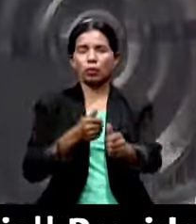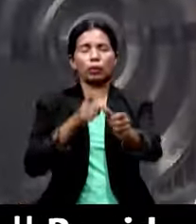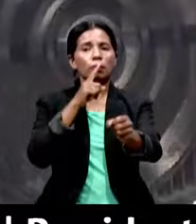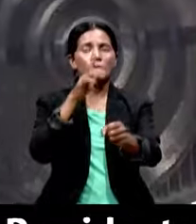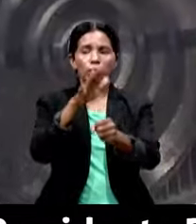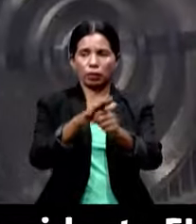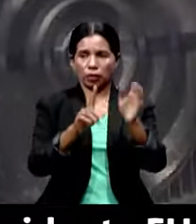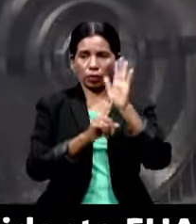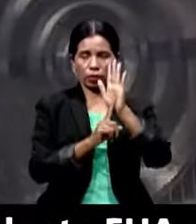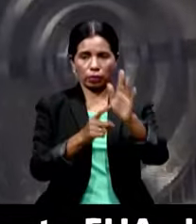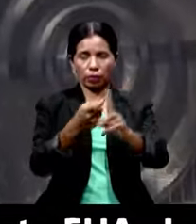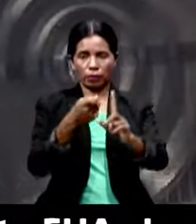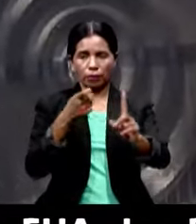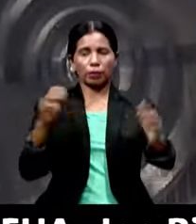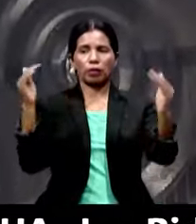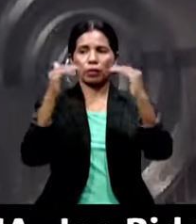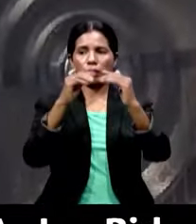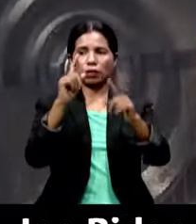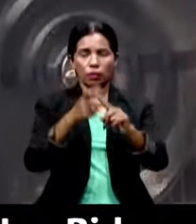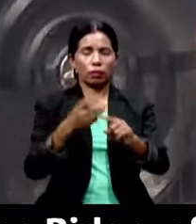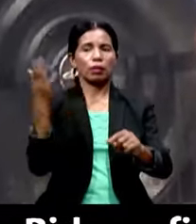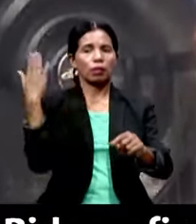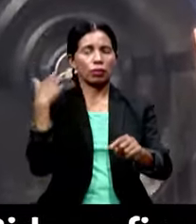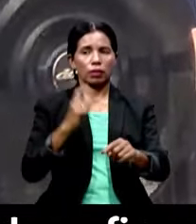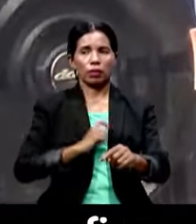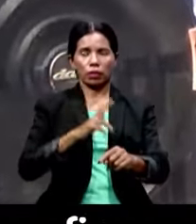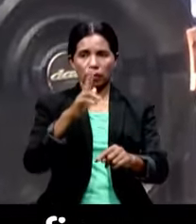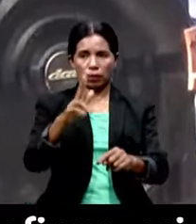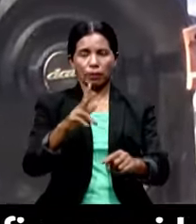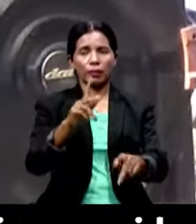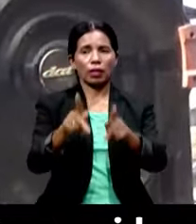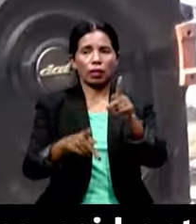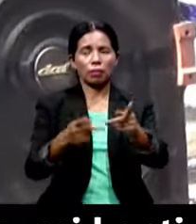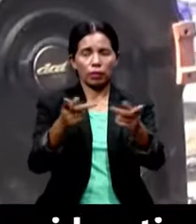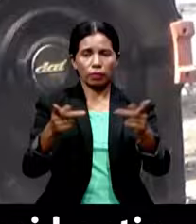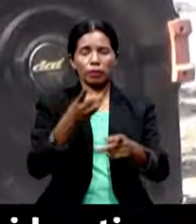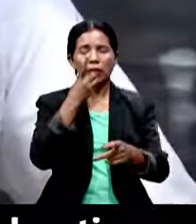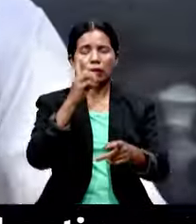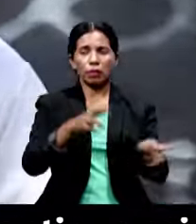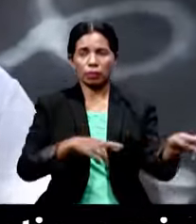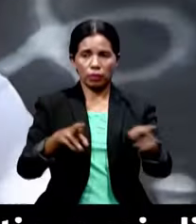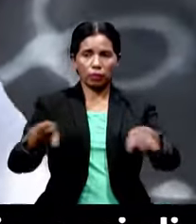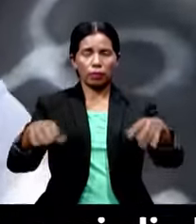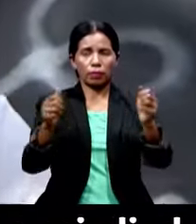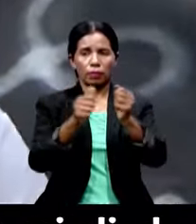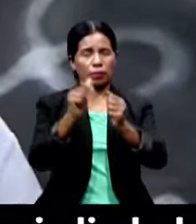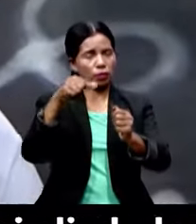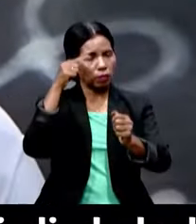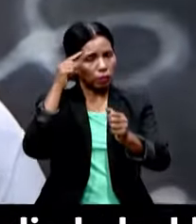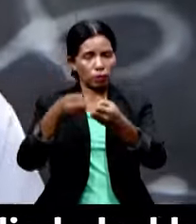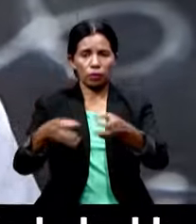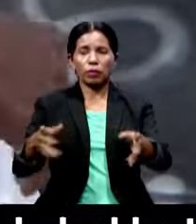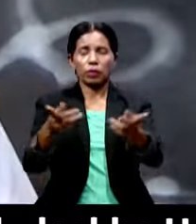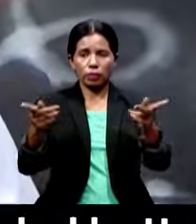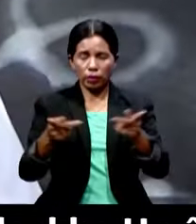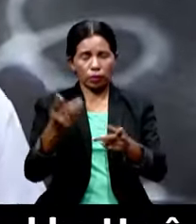ne behato ona lihusi diálogo e a fulan hirak liba e a tastolo. Comunidade a faten refere declara pronto a tu coopera o governo ho liha mamu faten ne,